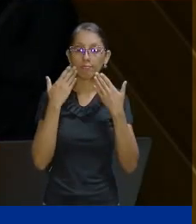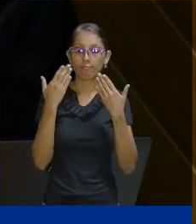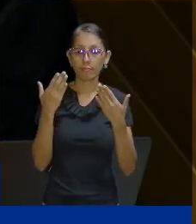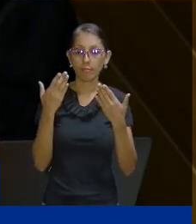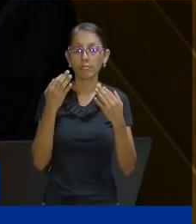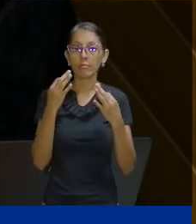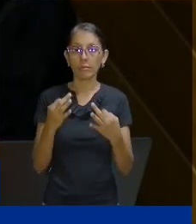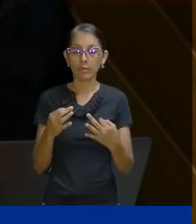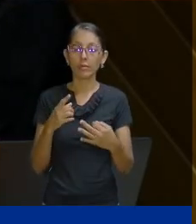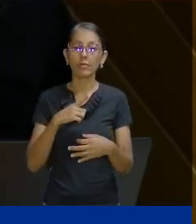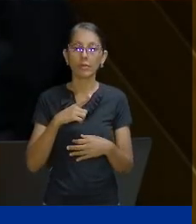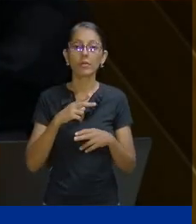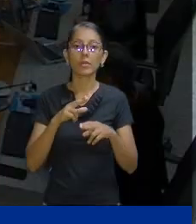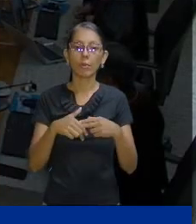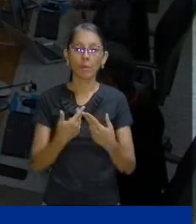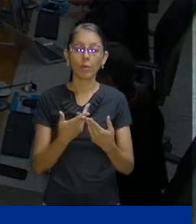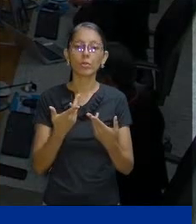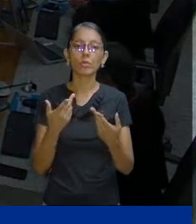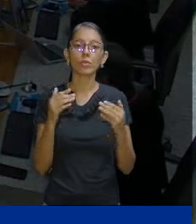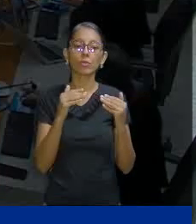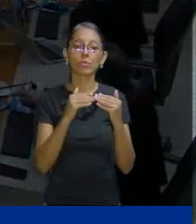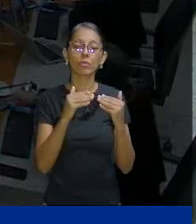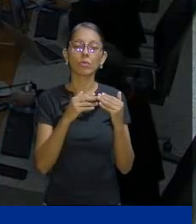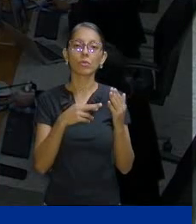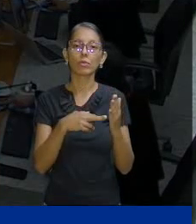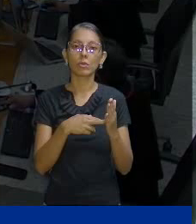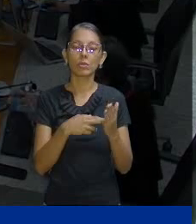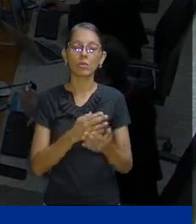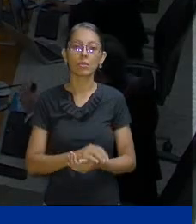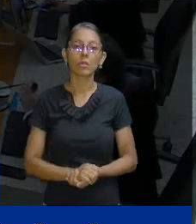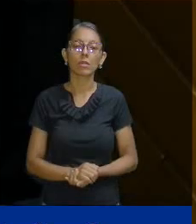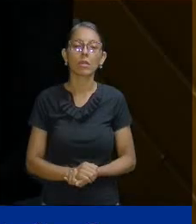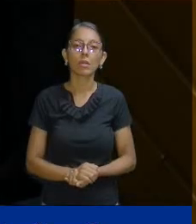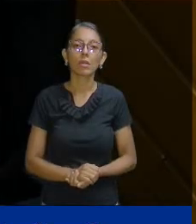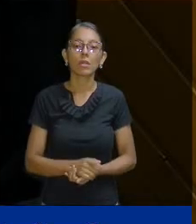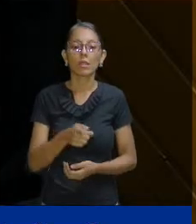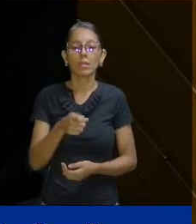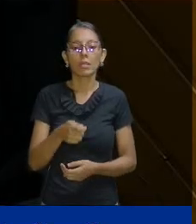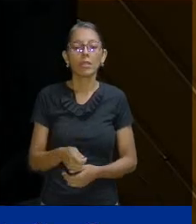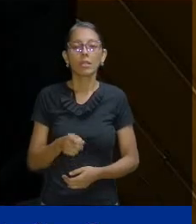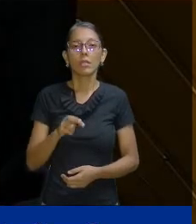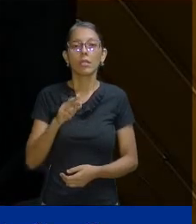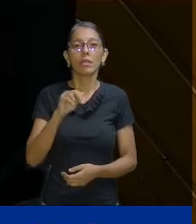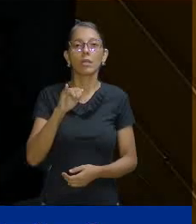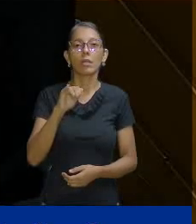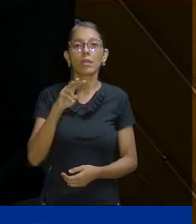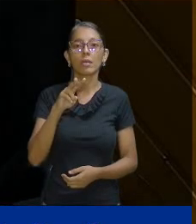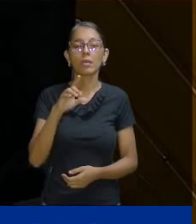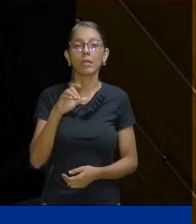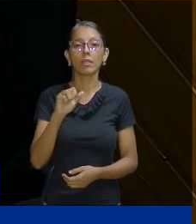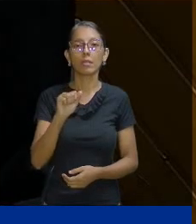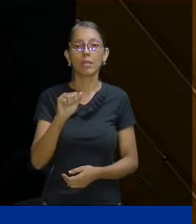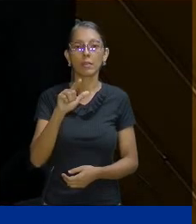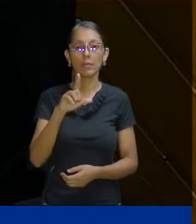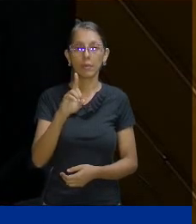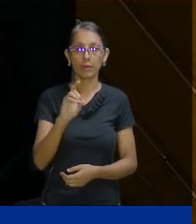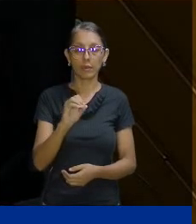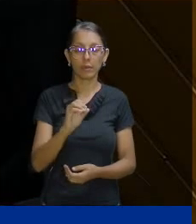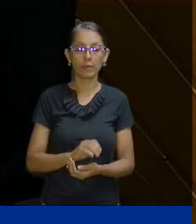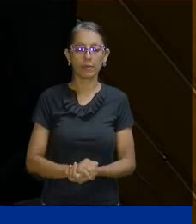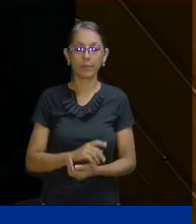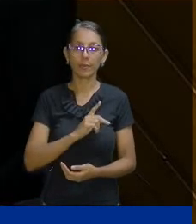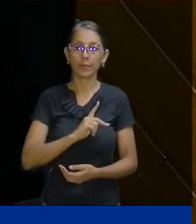sigo o voto do relator. Juiz Rivaldo Valente. Imagem para o plenário agora. Senhor presidente, Rivaldo Valente.